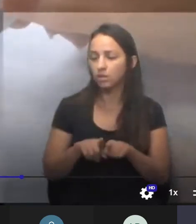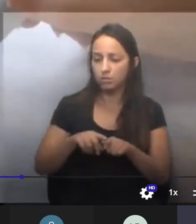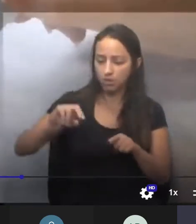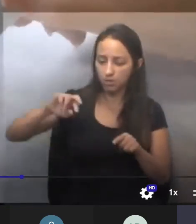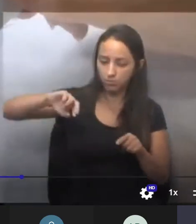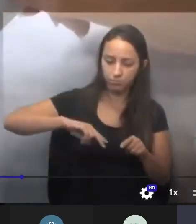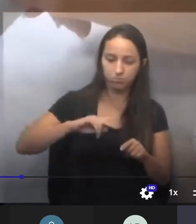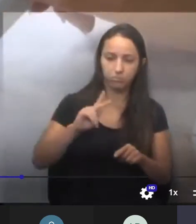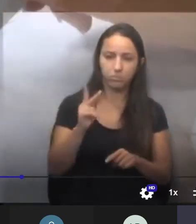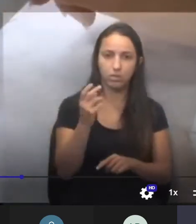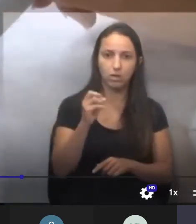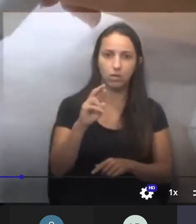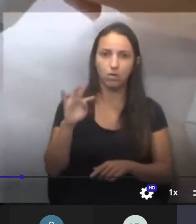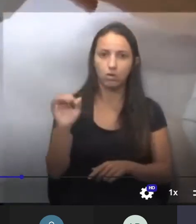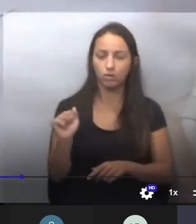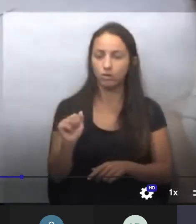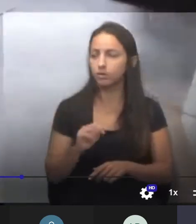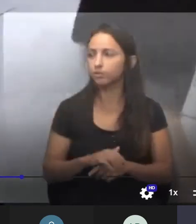horta,